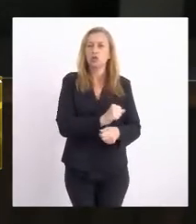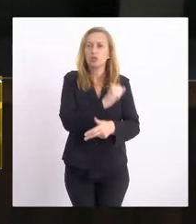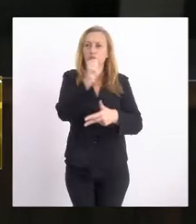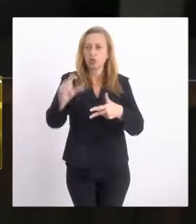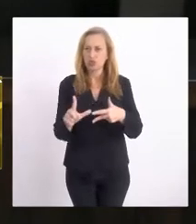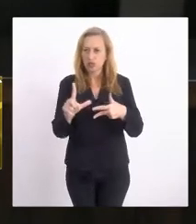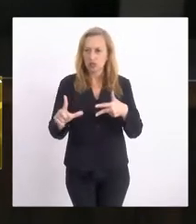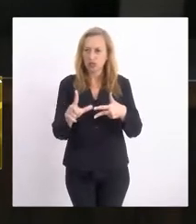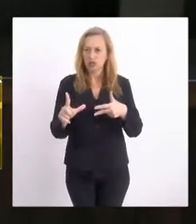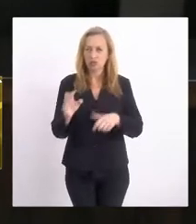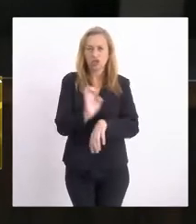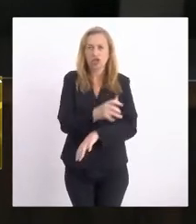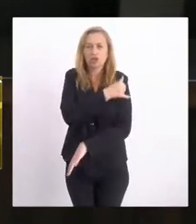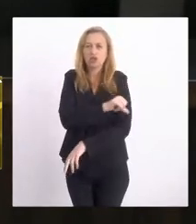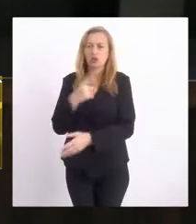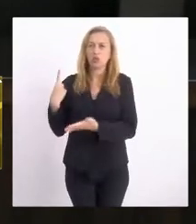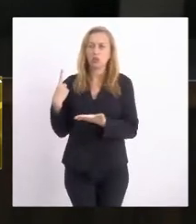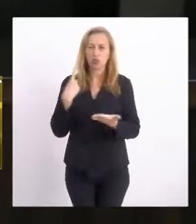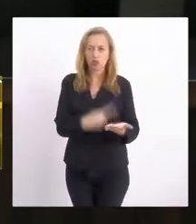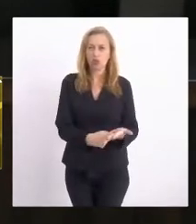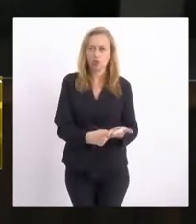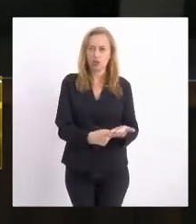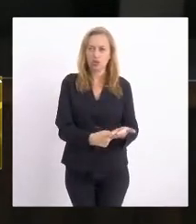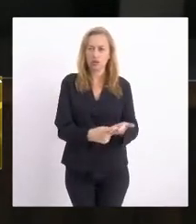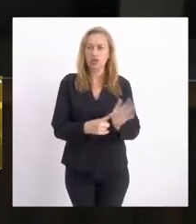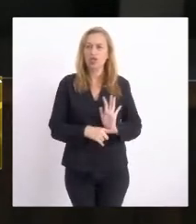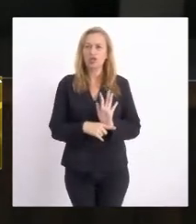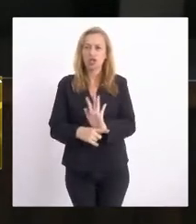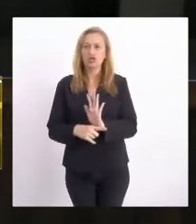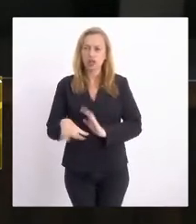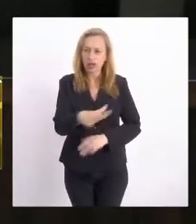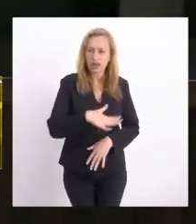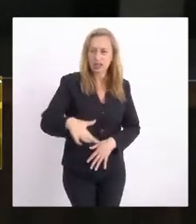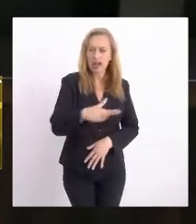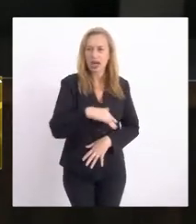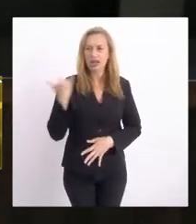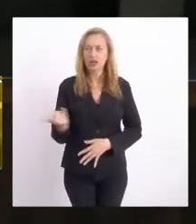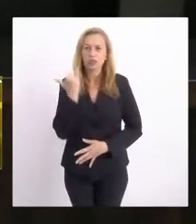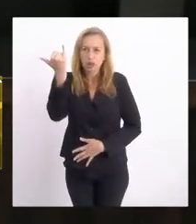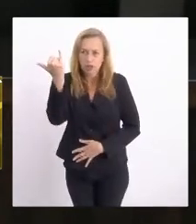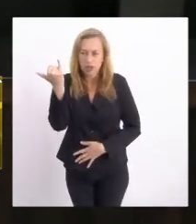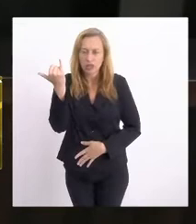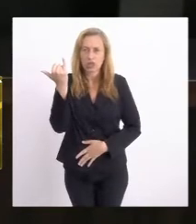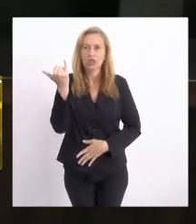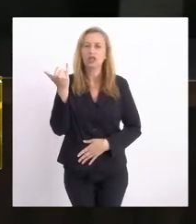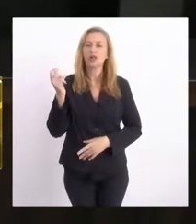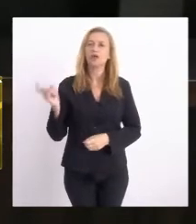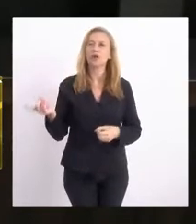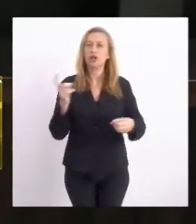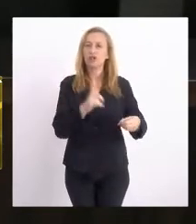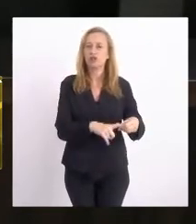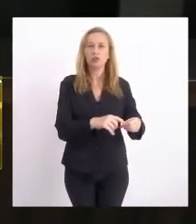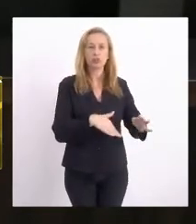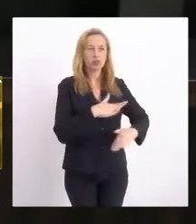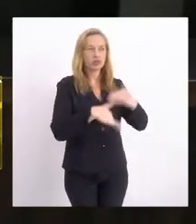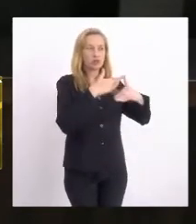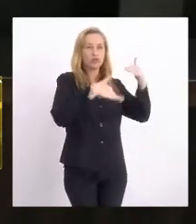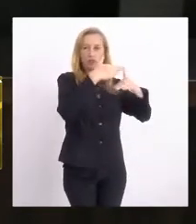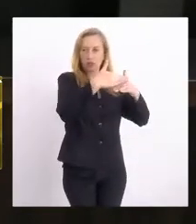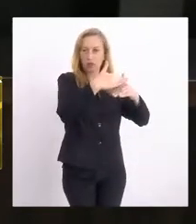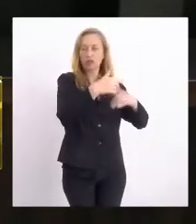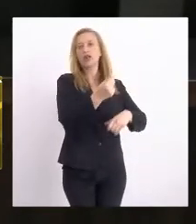de Janeiro com compromisso de contribuir com esse setor tão importante para retomada do desenvolvimento